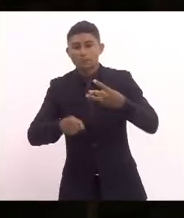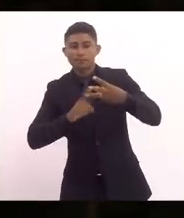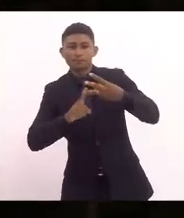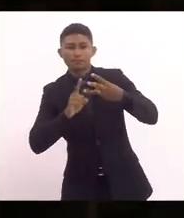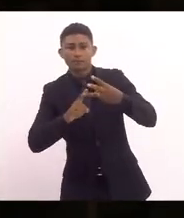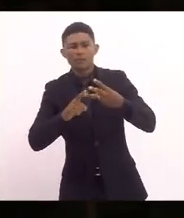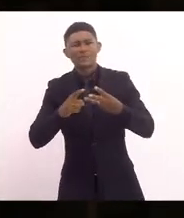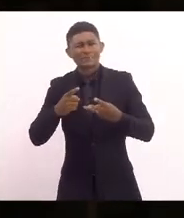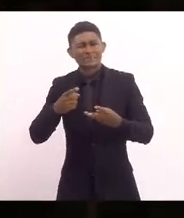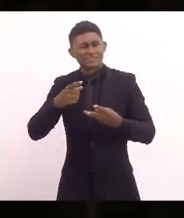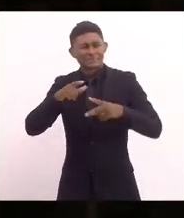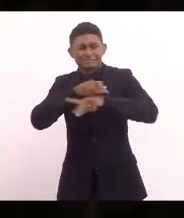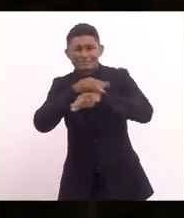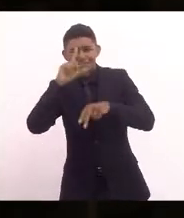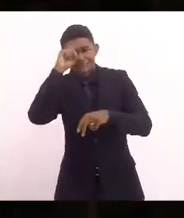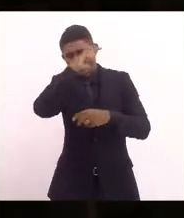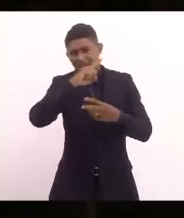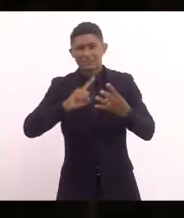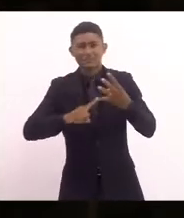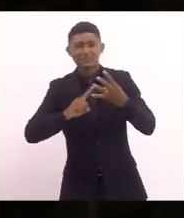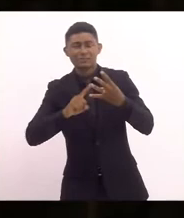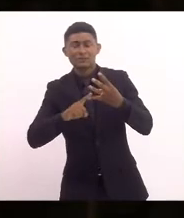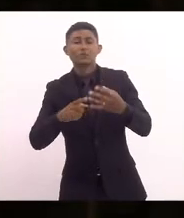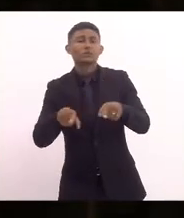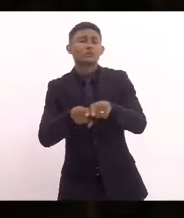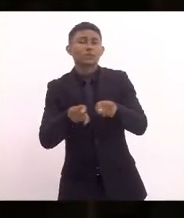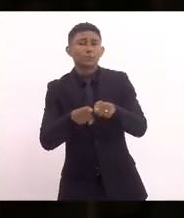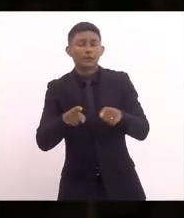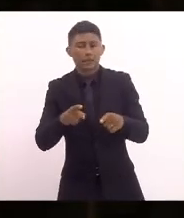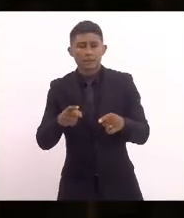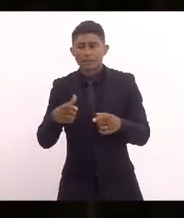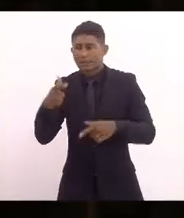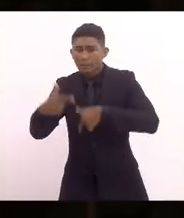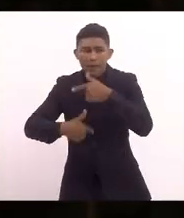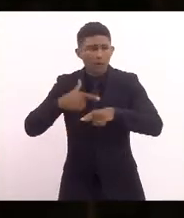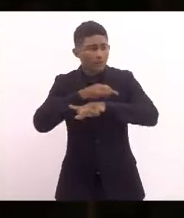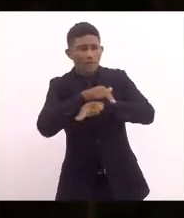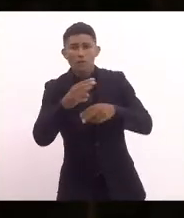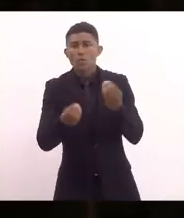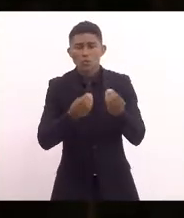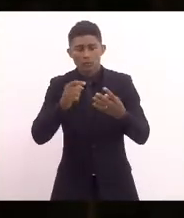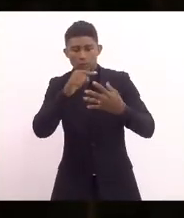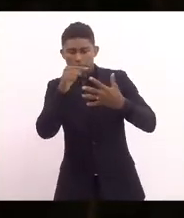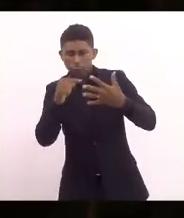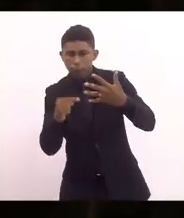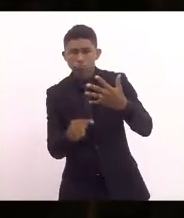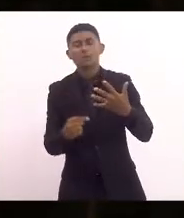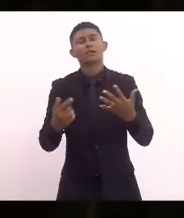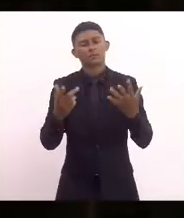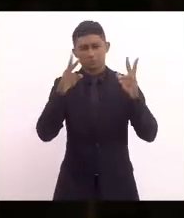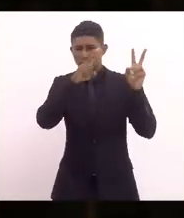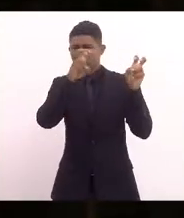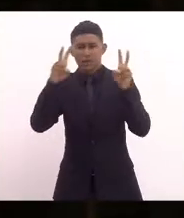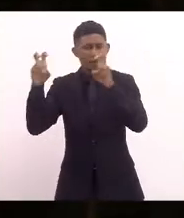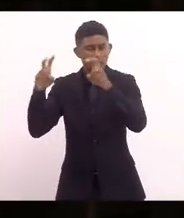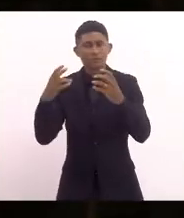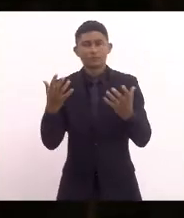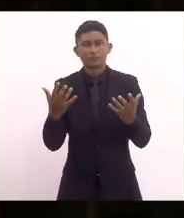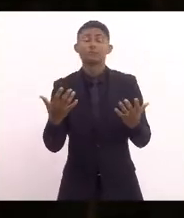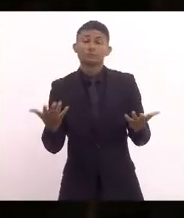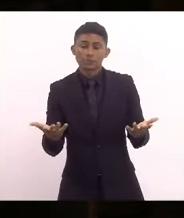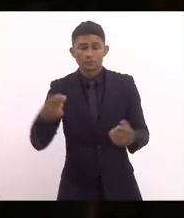as ações de promoção de saúde, os processos de trabalho, entre outros. E, assim sendo, o tema